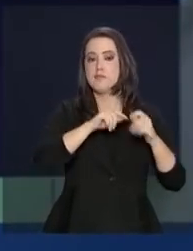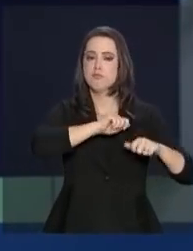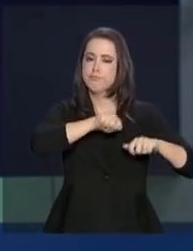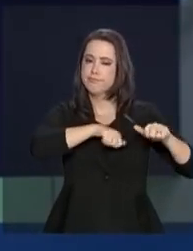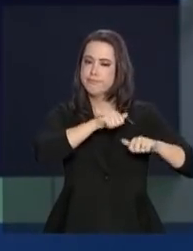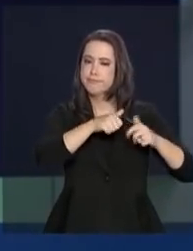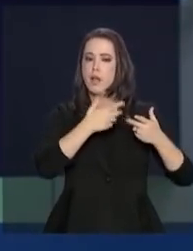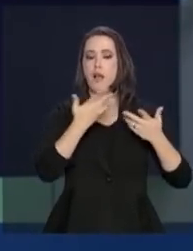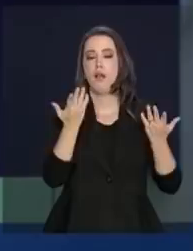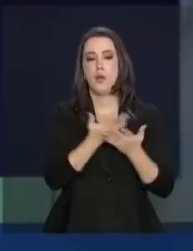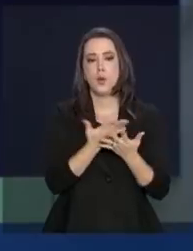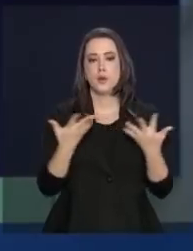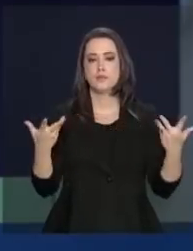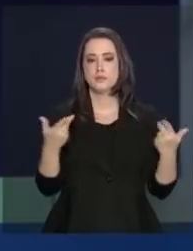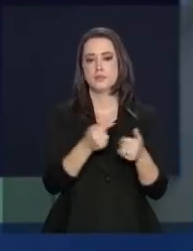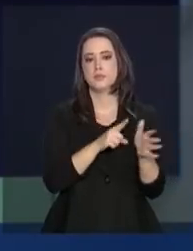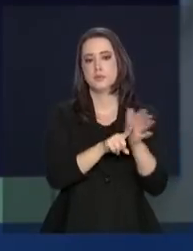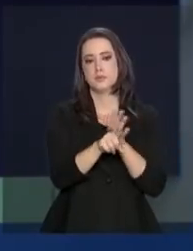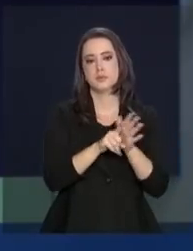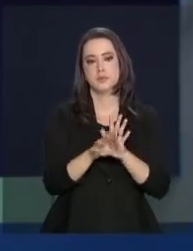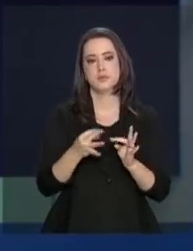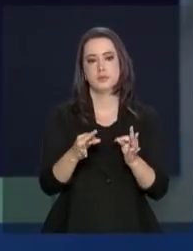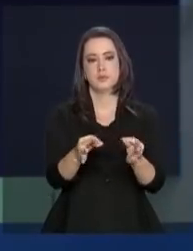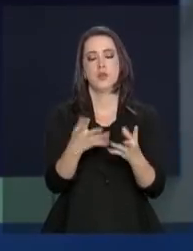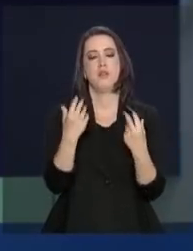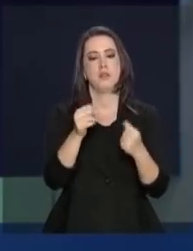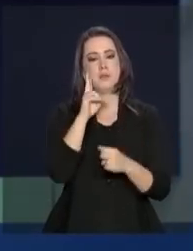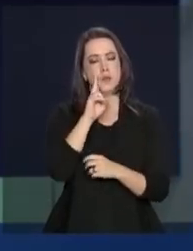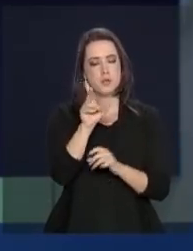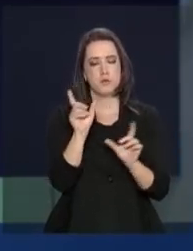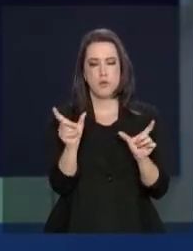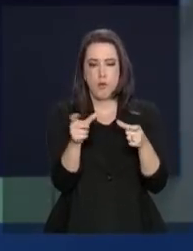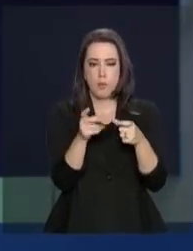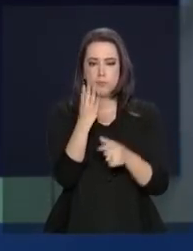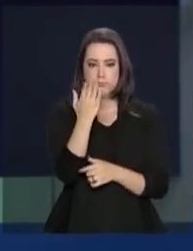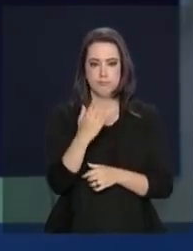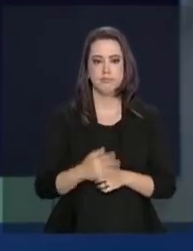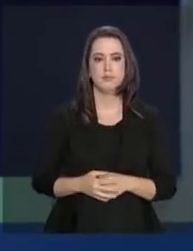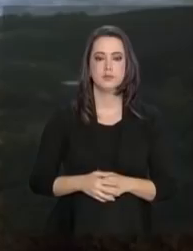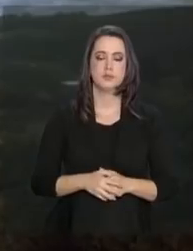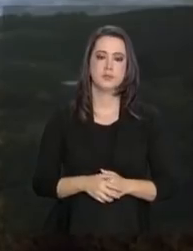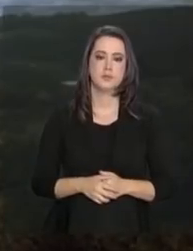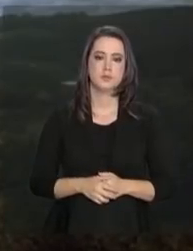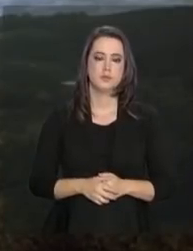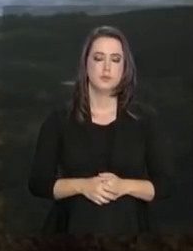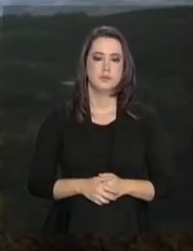com a ajuda da pesquisa e da tecnologia vamos acompanhar um trecho